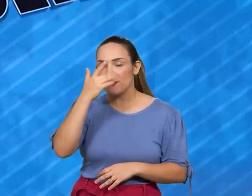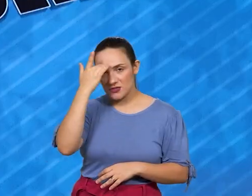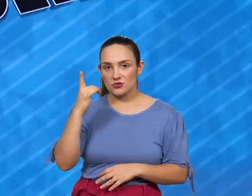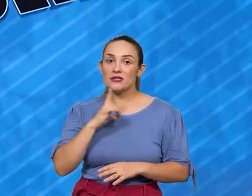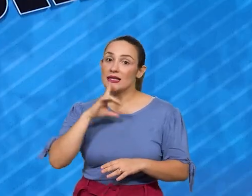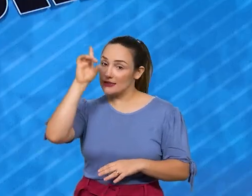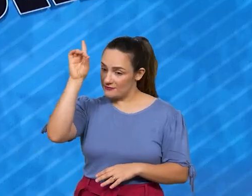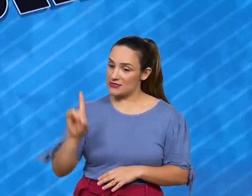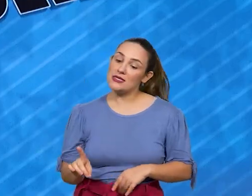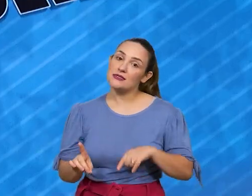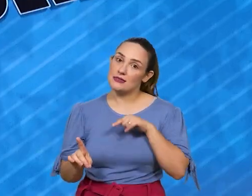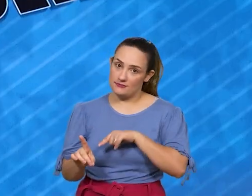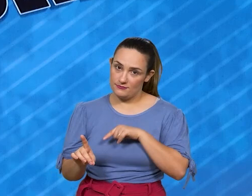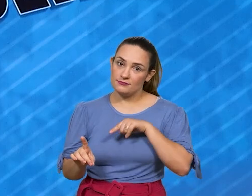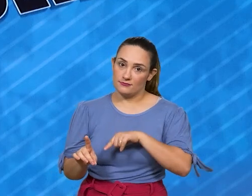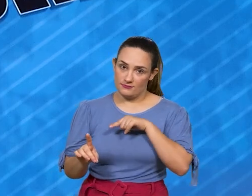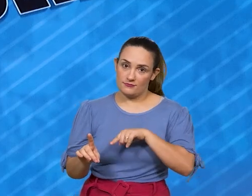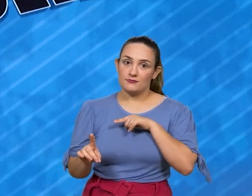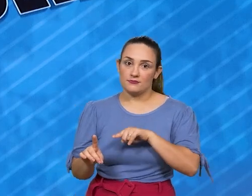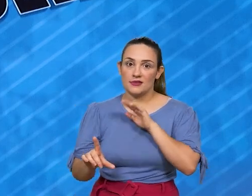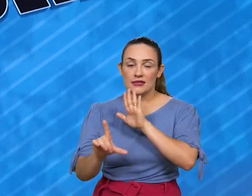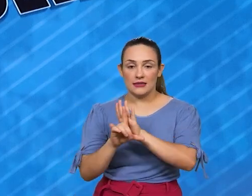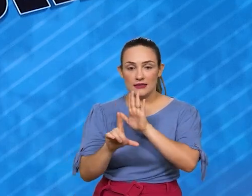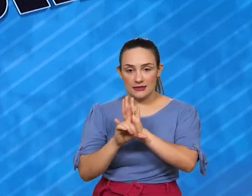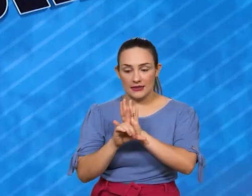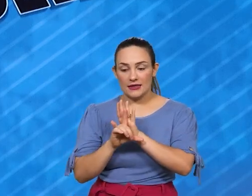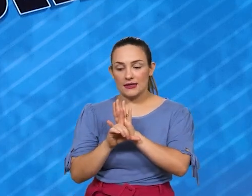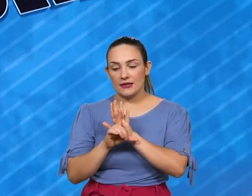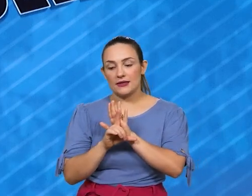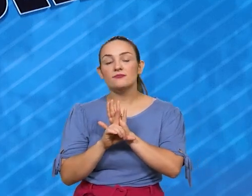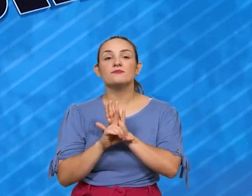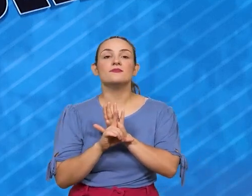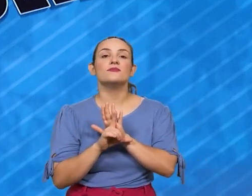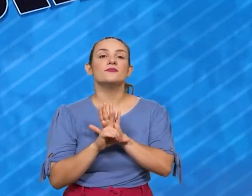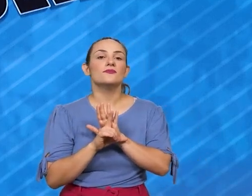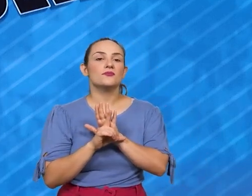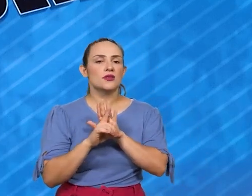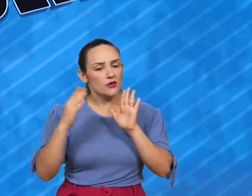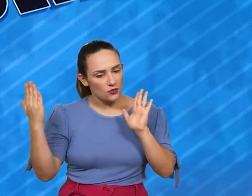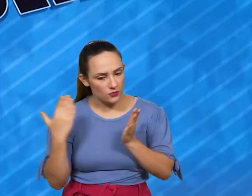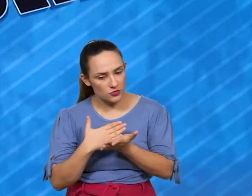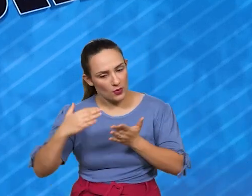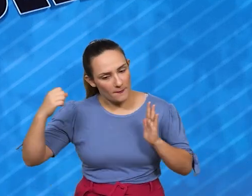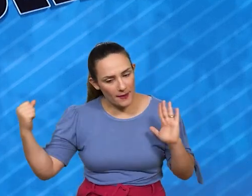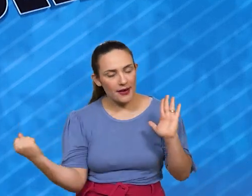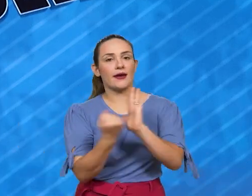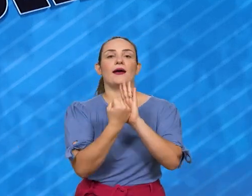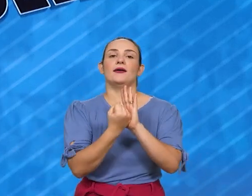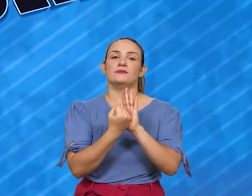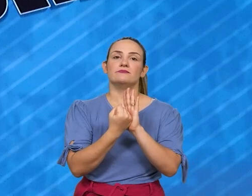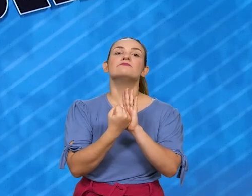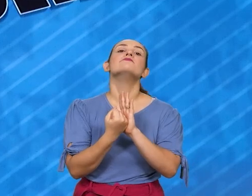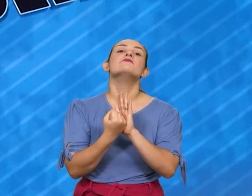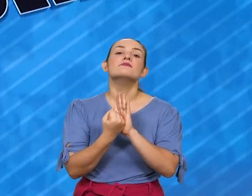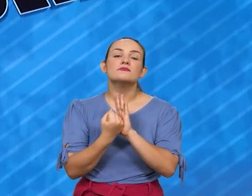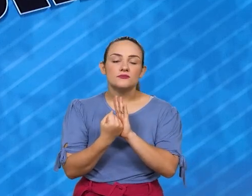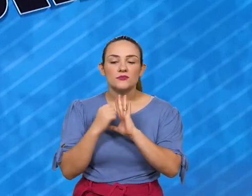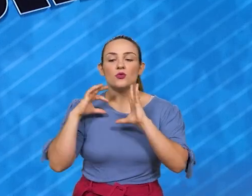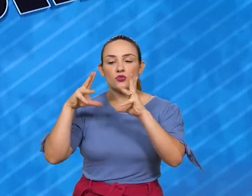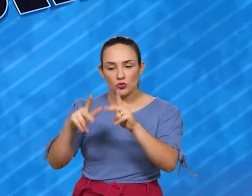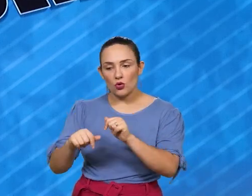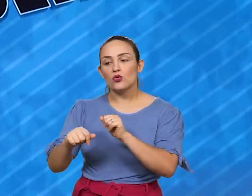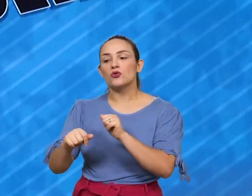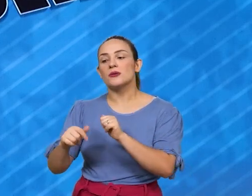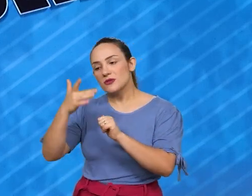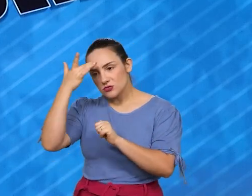né? Aí, já falando sobre a Lei Branispiana, que trouxe esse marco, então, assim, todos os direitos